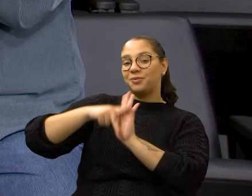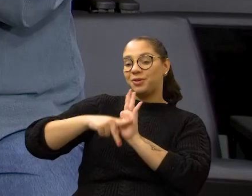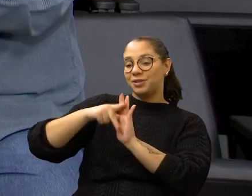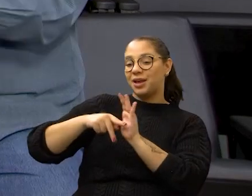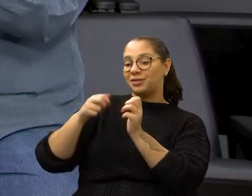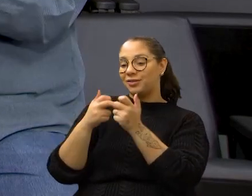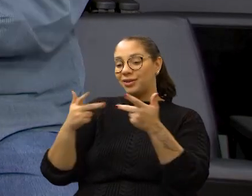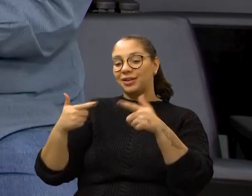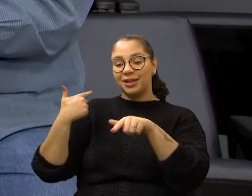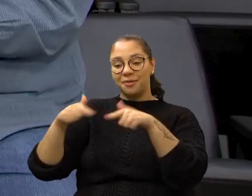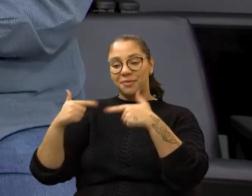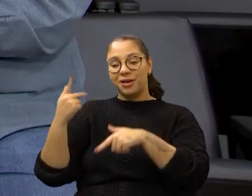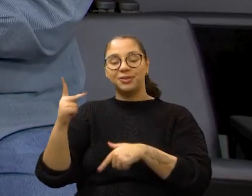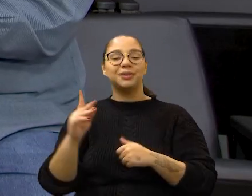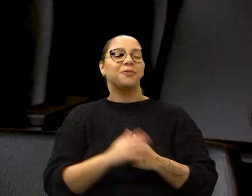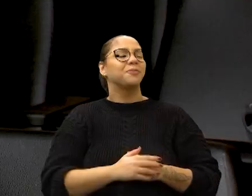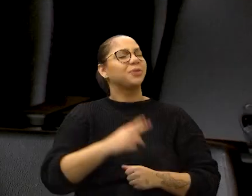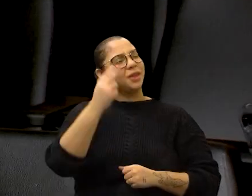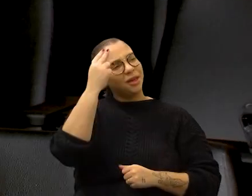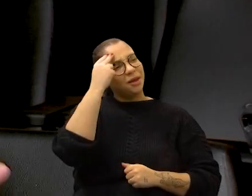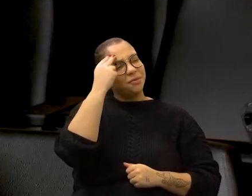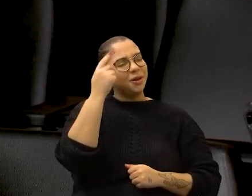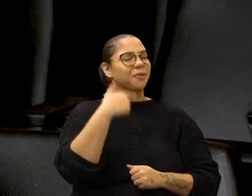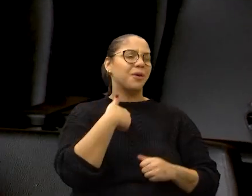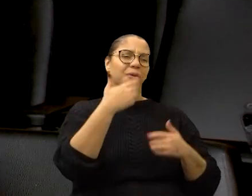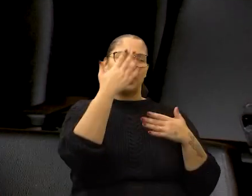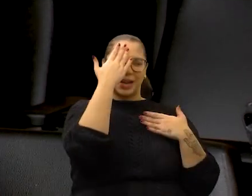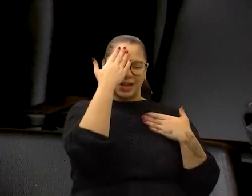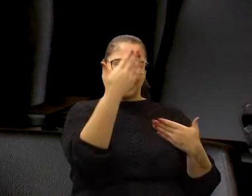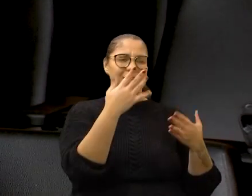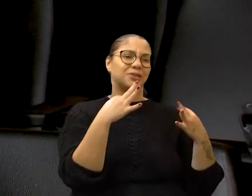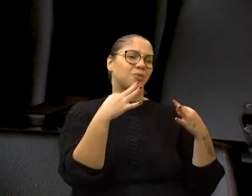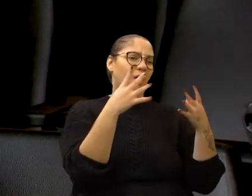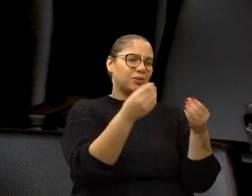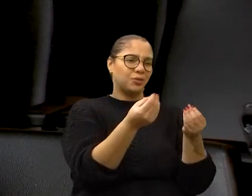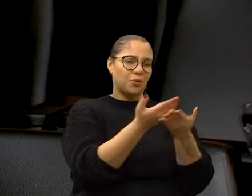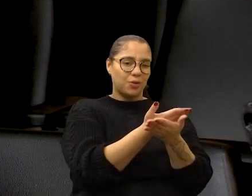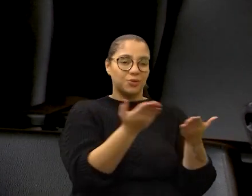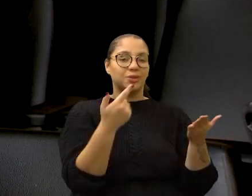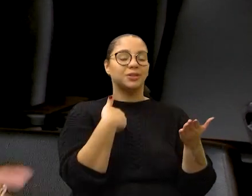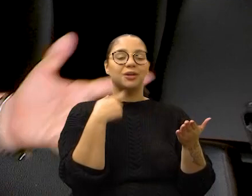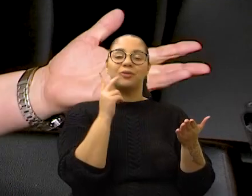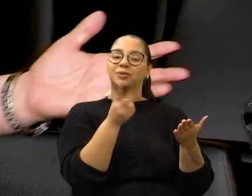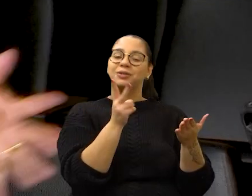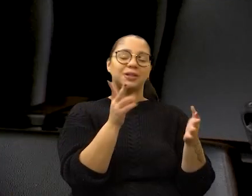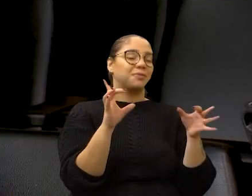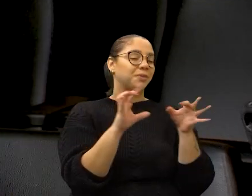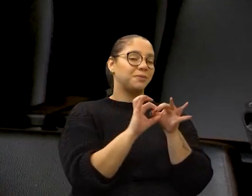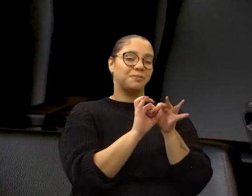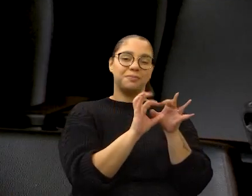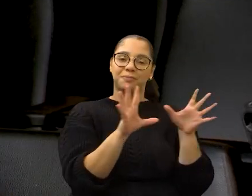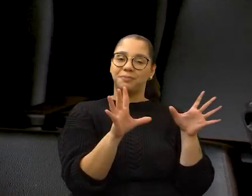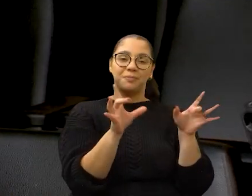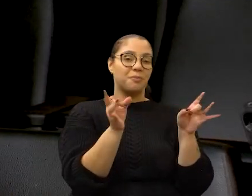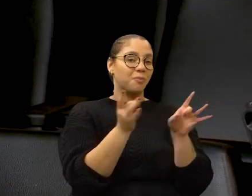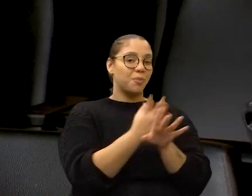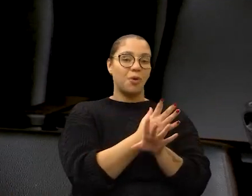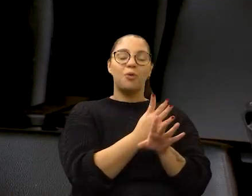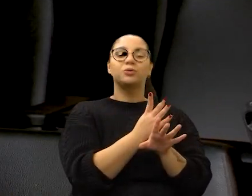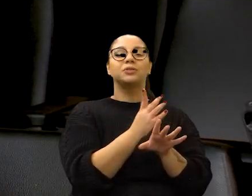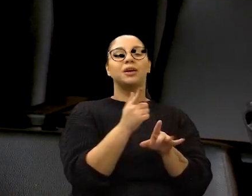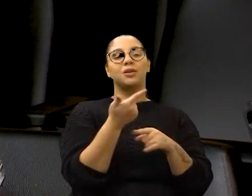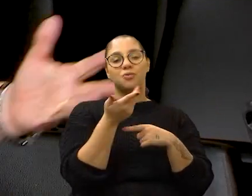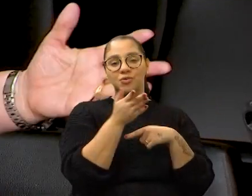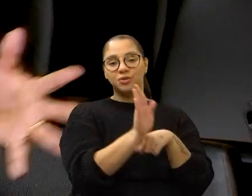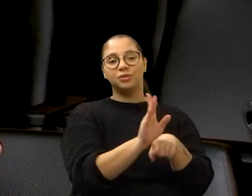seus projetos, sobre o seu trabalho. Gabriel, eu que agradeço a todos e estou sempre pronta para